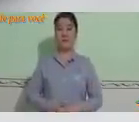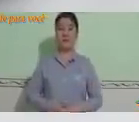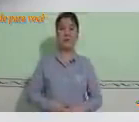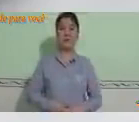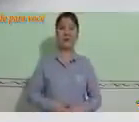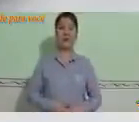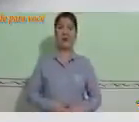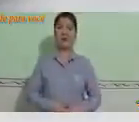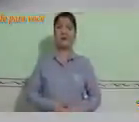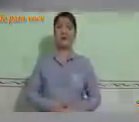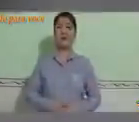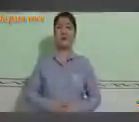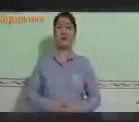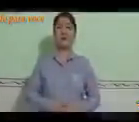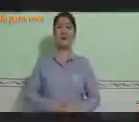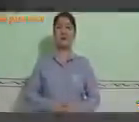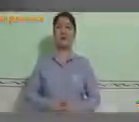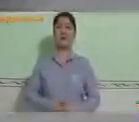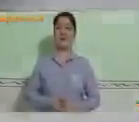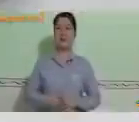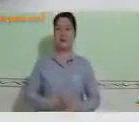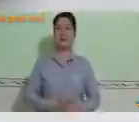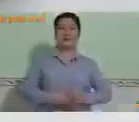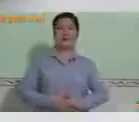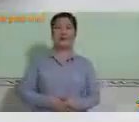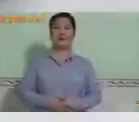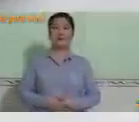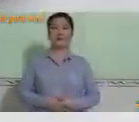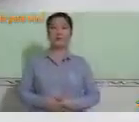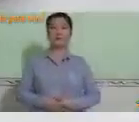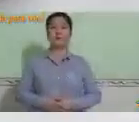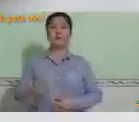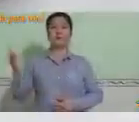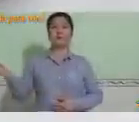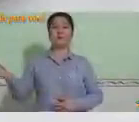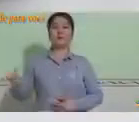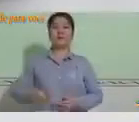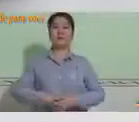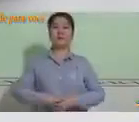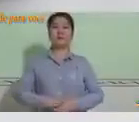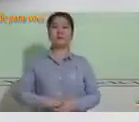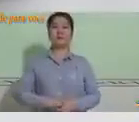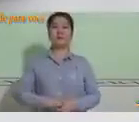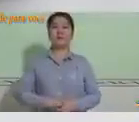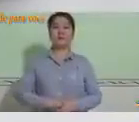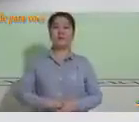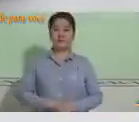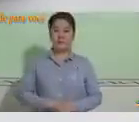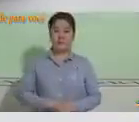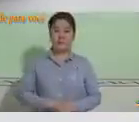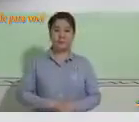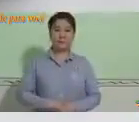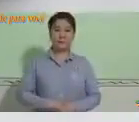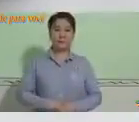Uma outra dica importante é, vírgula, ao coçar, vírgula, não usar as unhas, vírgula, mas coçar o local com as mãos fechadas, vírgula,